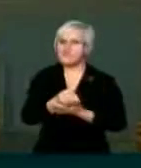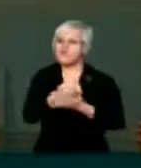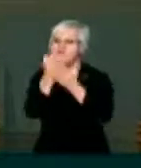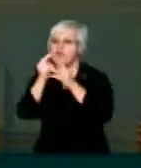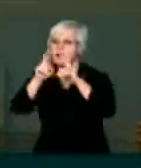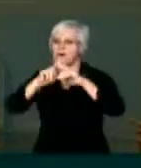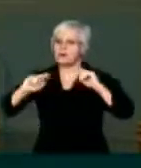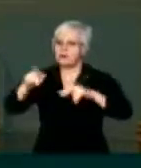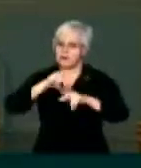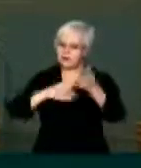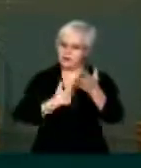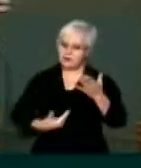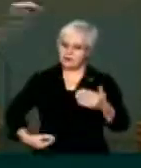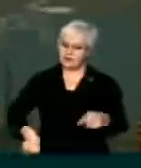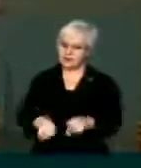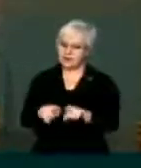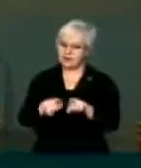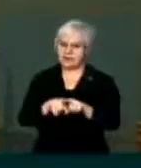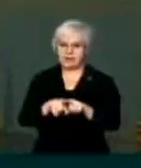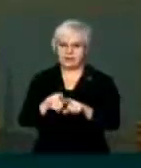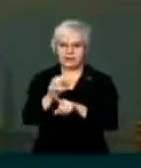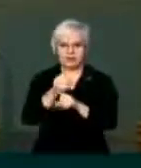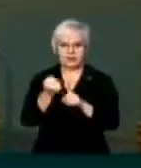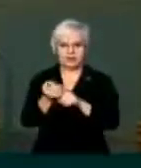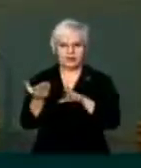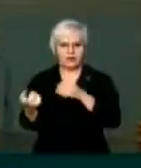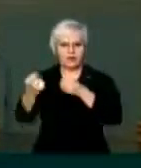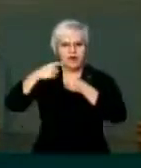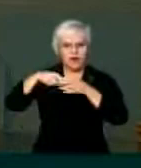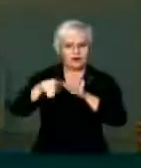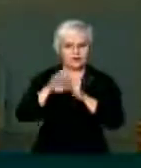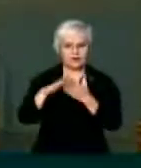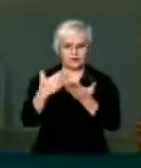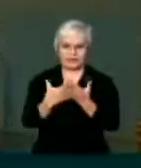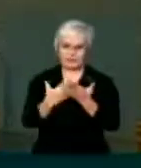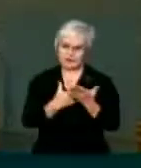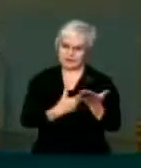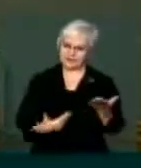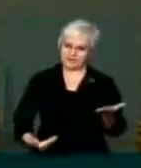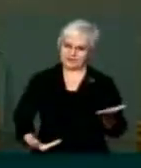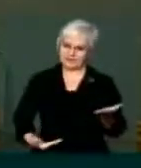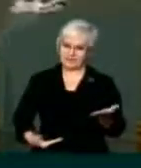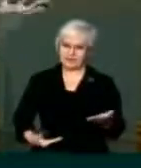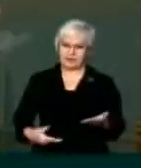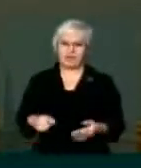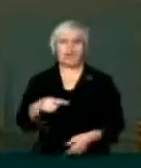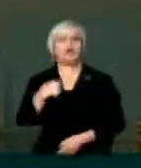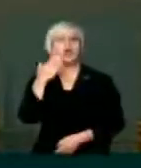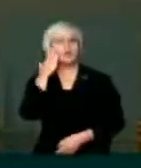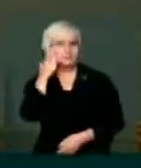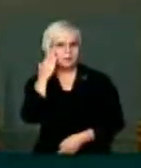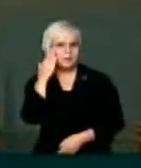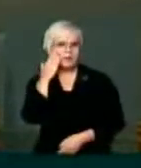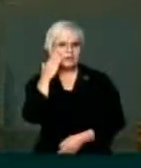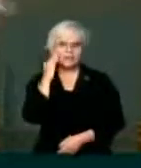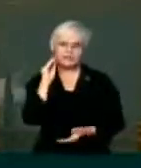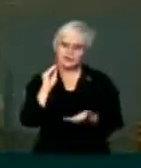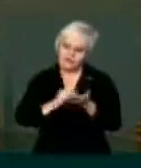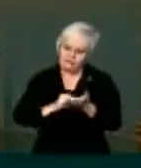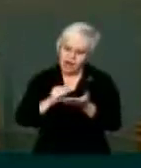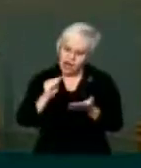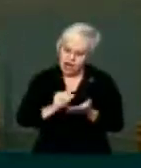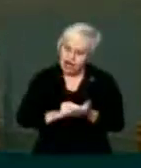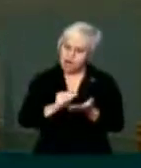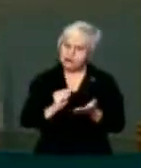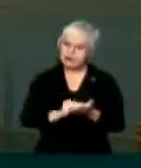e os setores médios da sociedade fazem o retorno para a escola pública. Sabemos que ainda estamos longe de um país, aliás, eu me